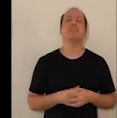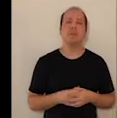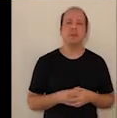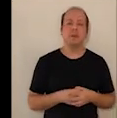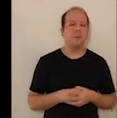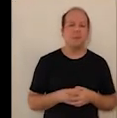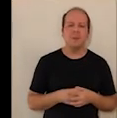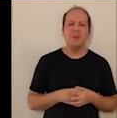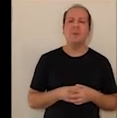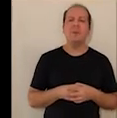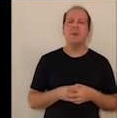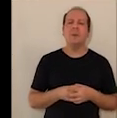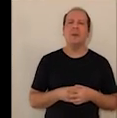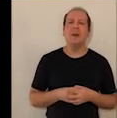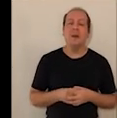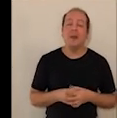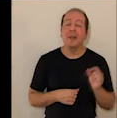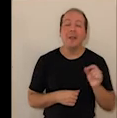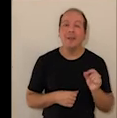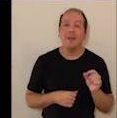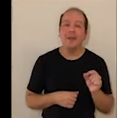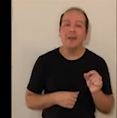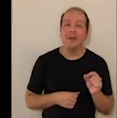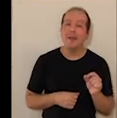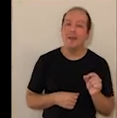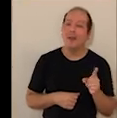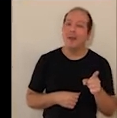Mosca! Lá vem!